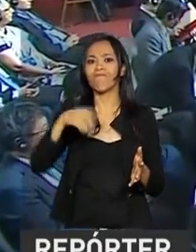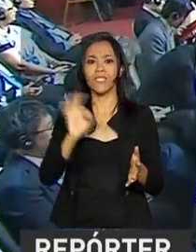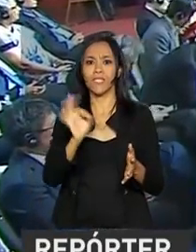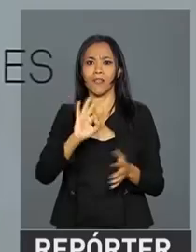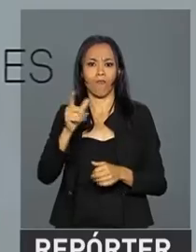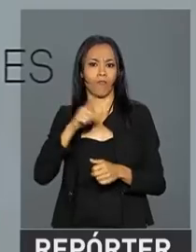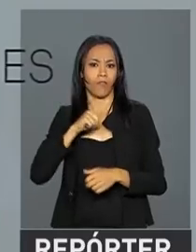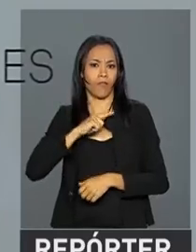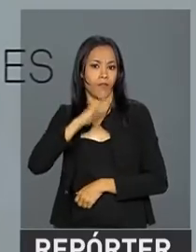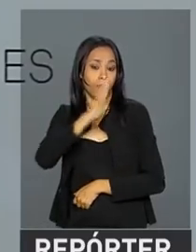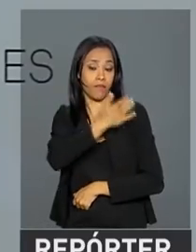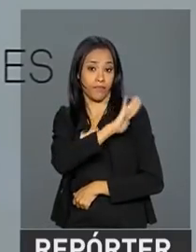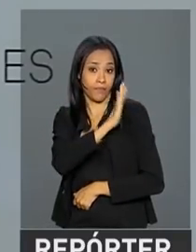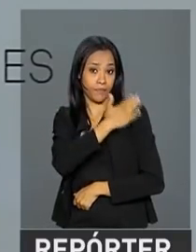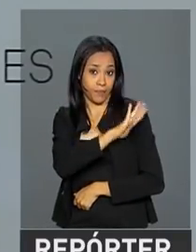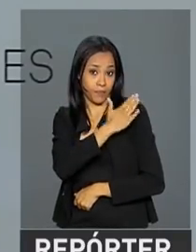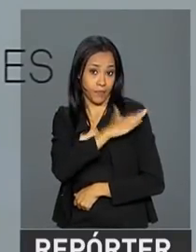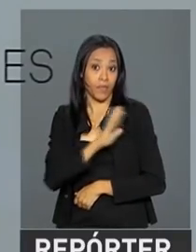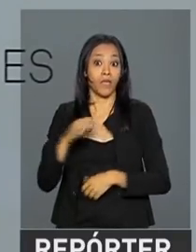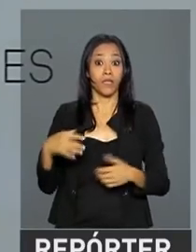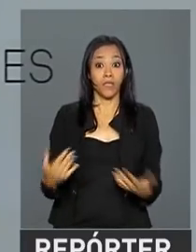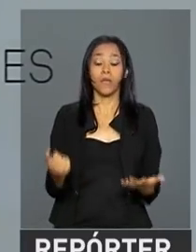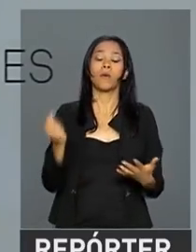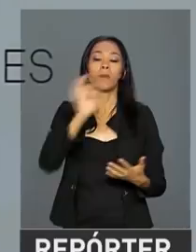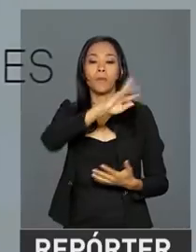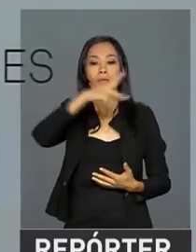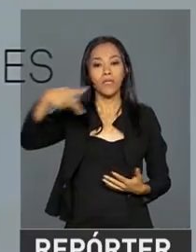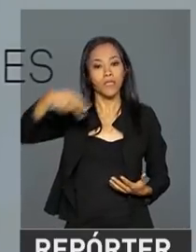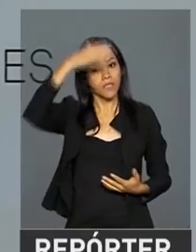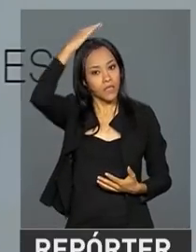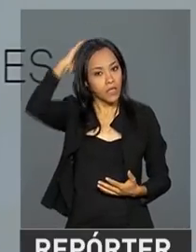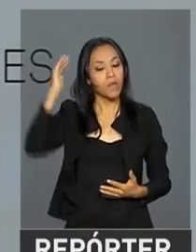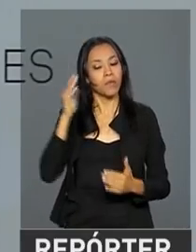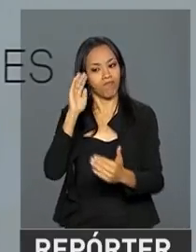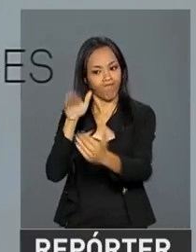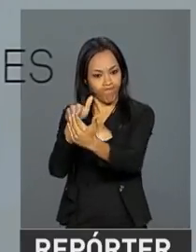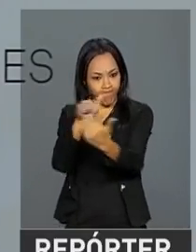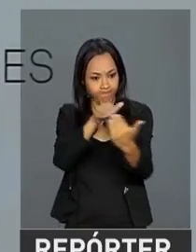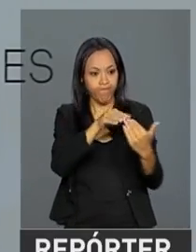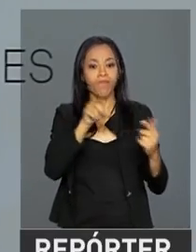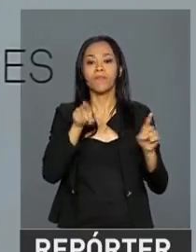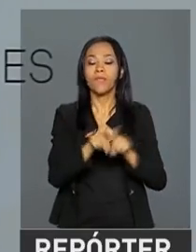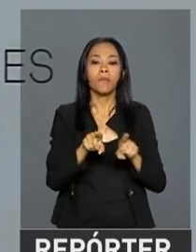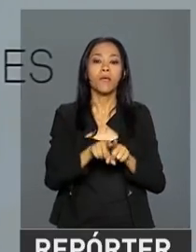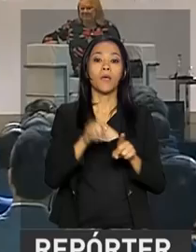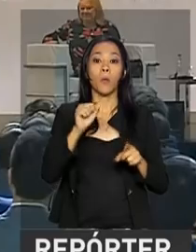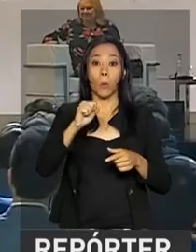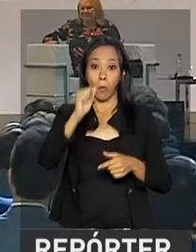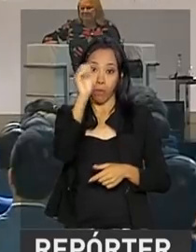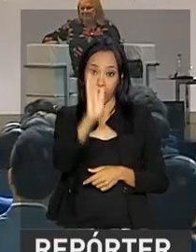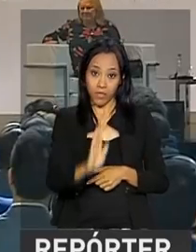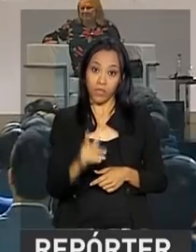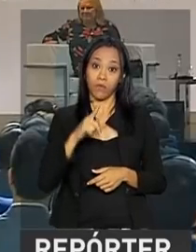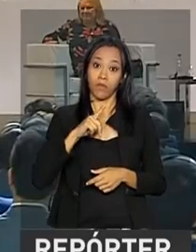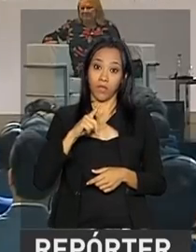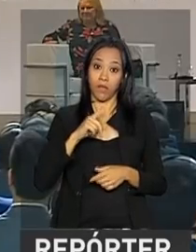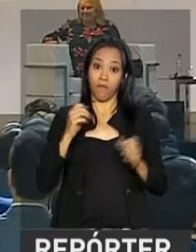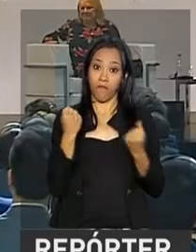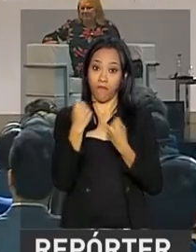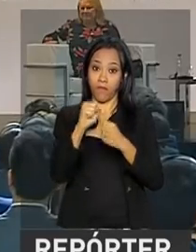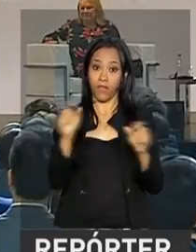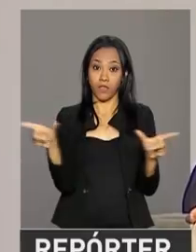discriminatórias o presidente michel temer foi na mesma linha e disse que o brasil defende o mc forte e